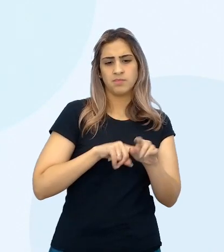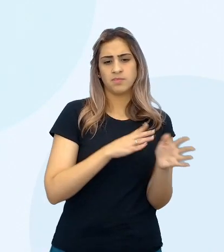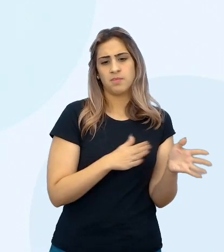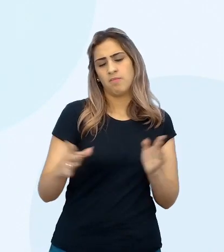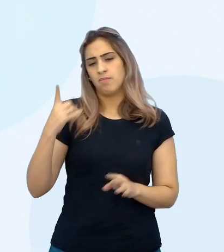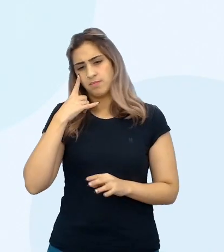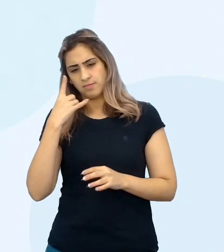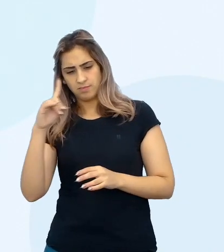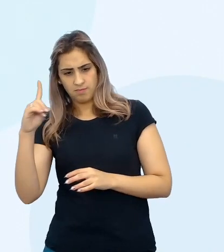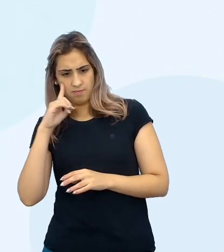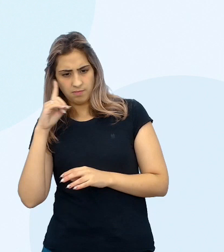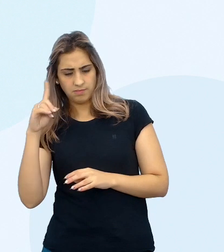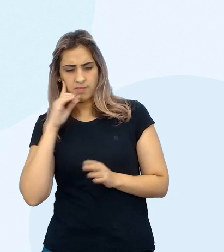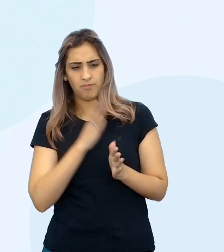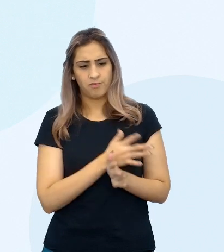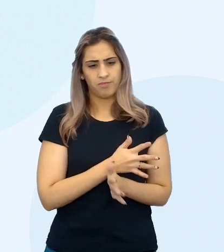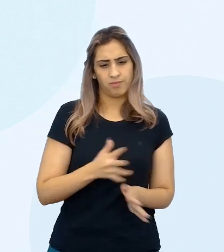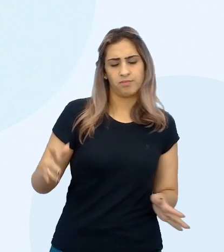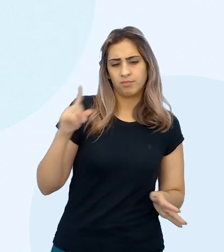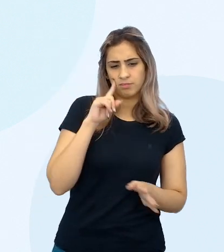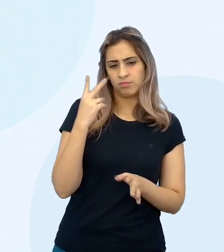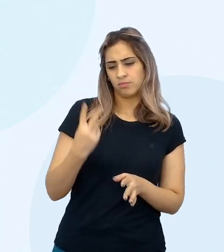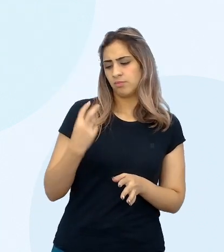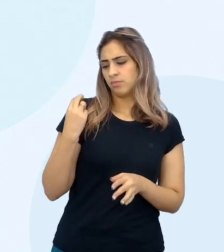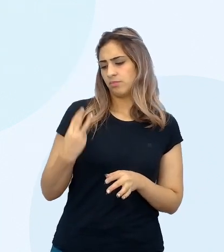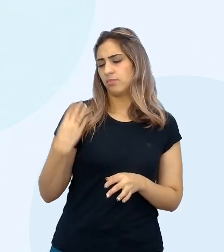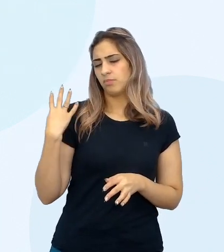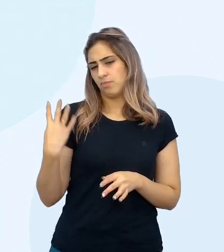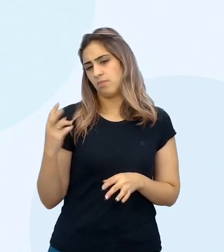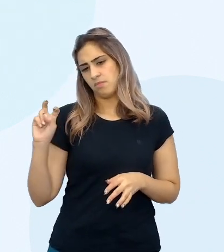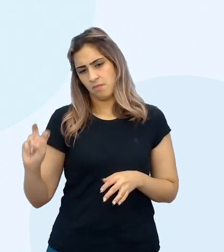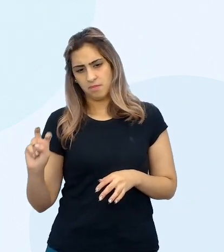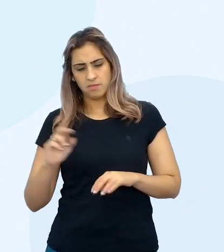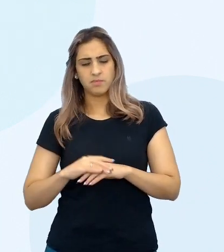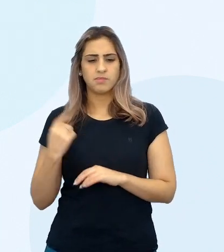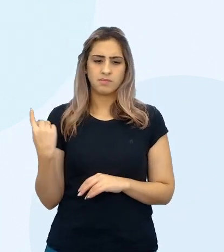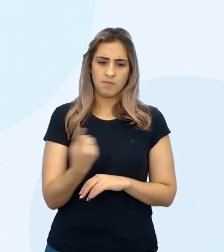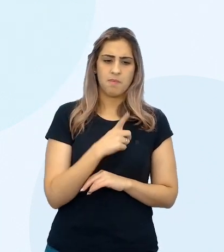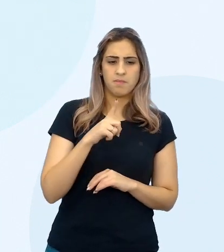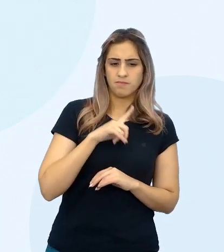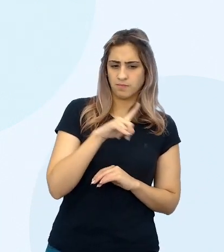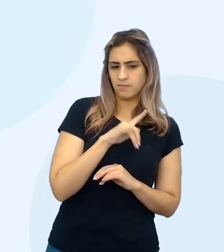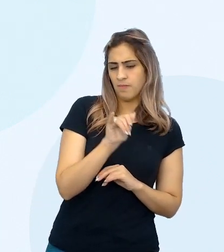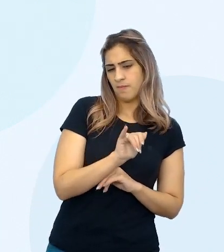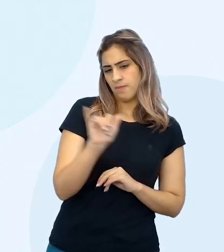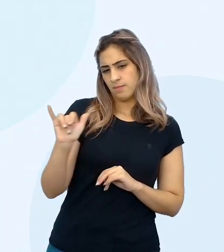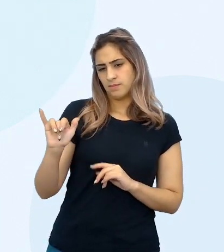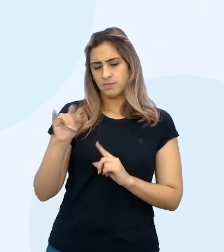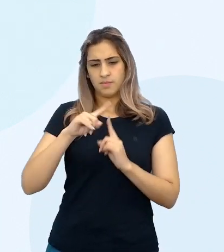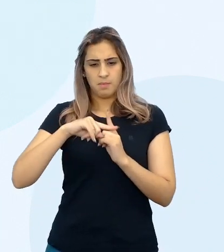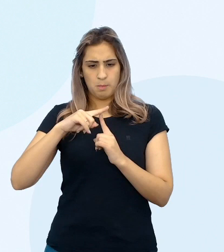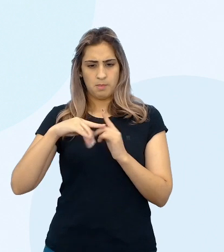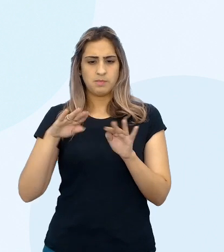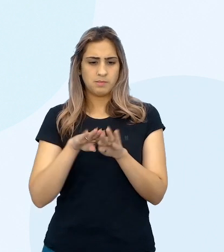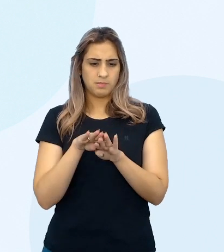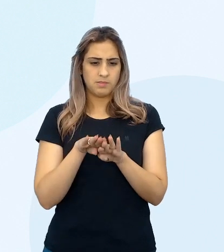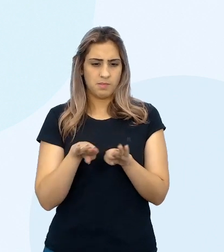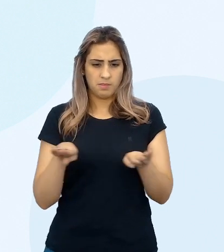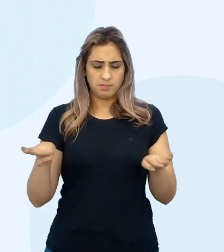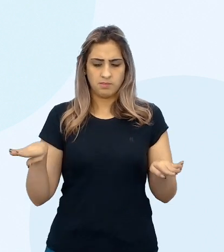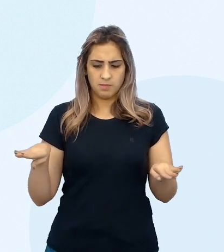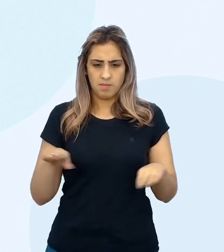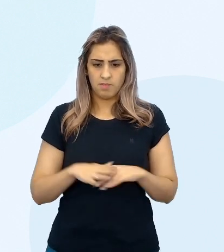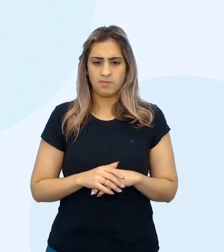em dias, então vai passando um dia, 2, 3, 4, 5. E a gente vai ter o y, que é o quê? A temperatura